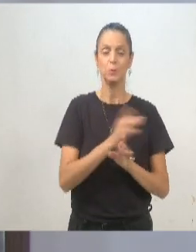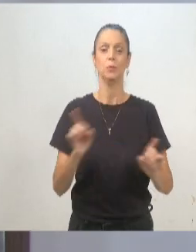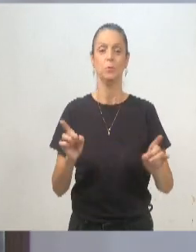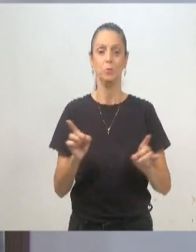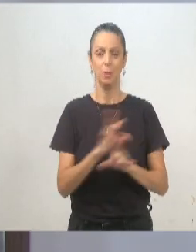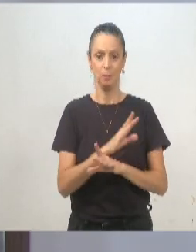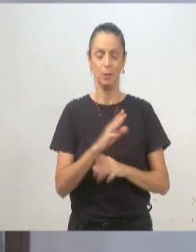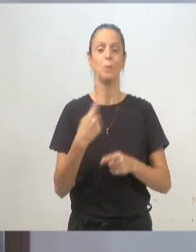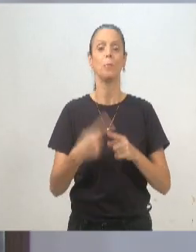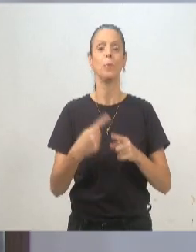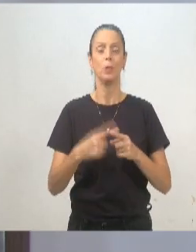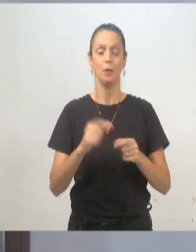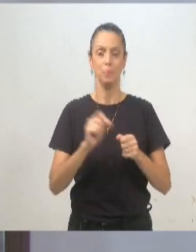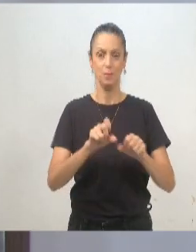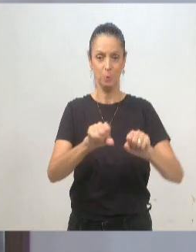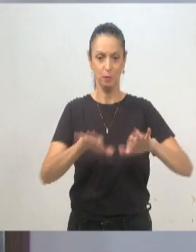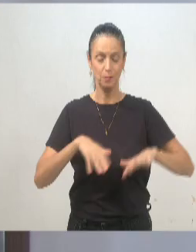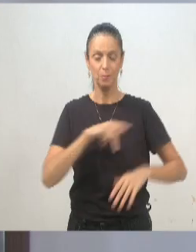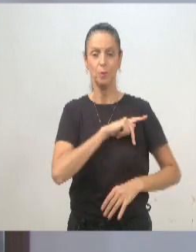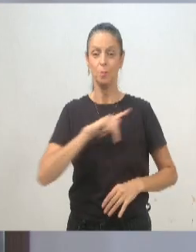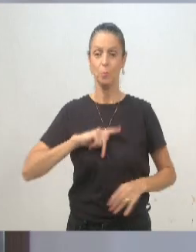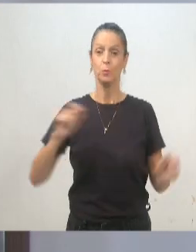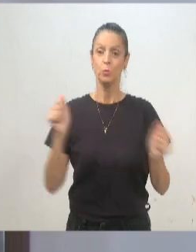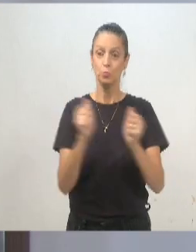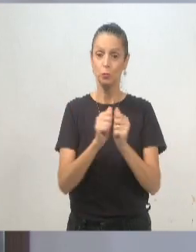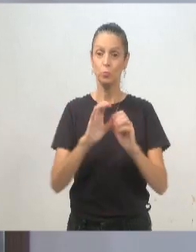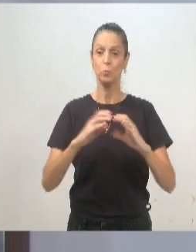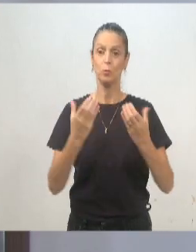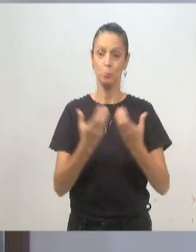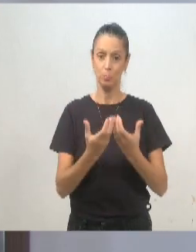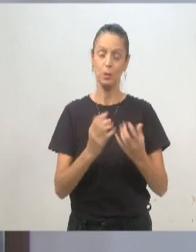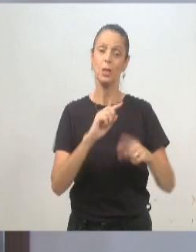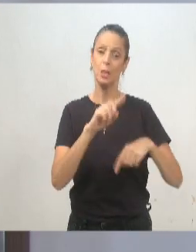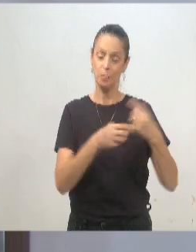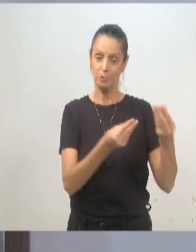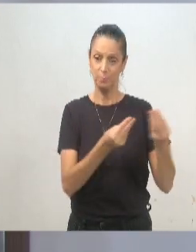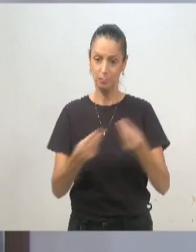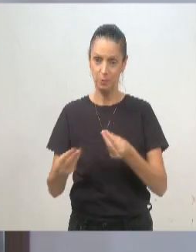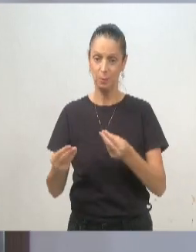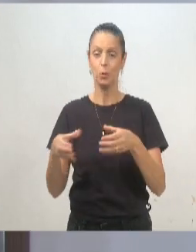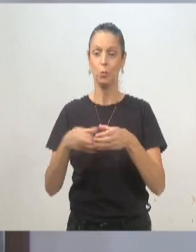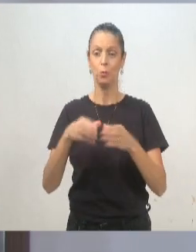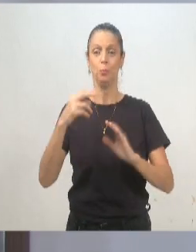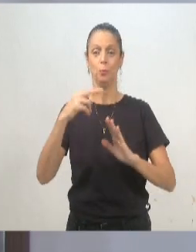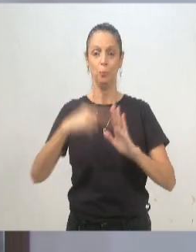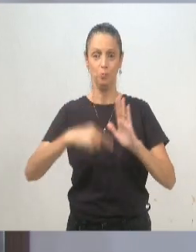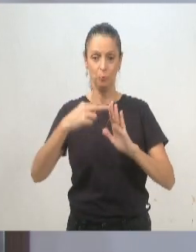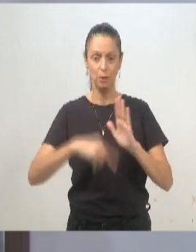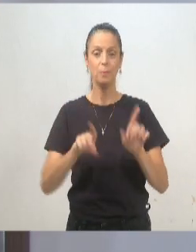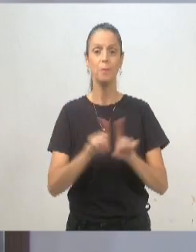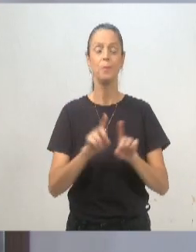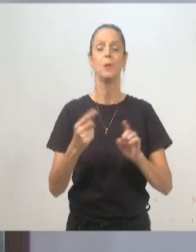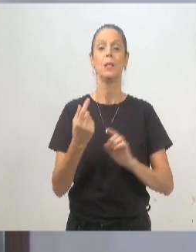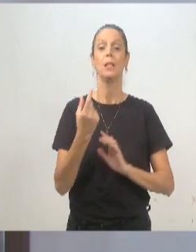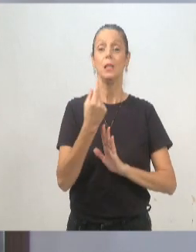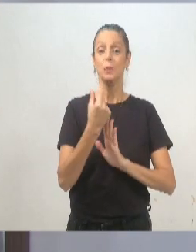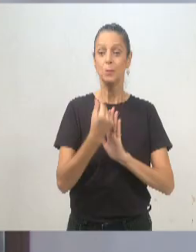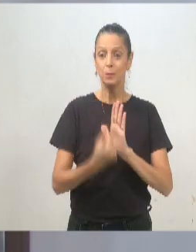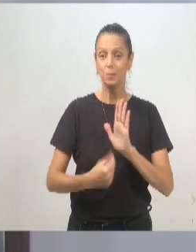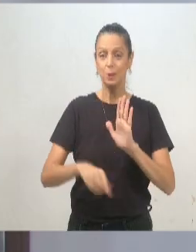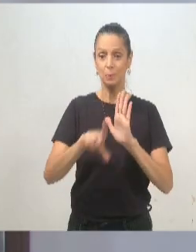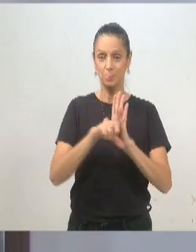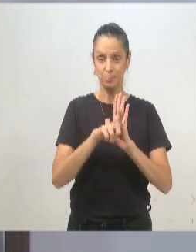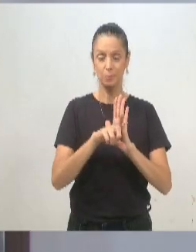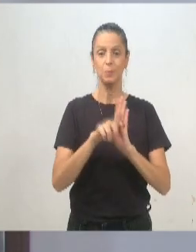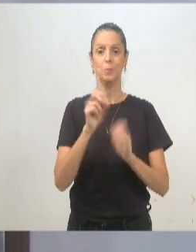audiência pública junto à comunidade, que também será apreciado aqui nesta casa, e a lei orçamentária anual. A